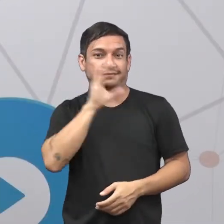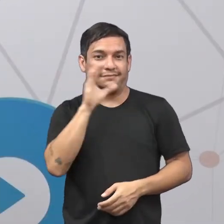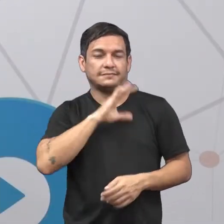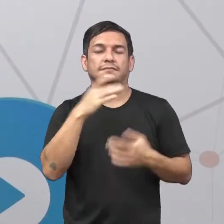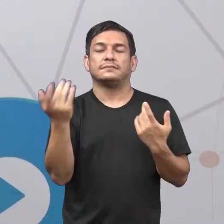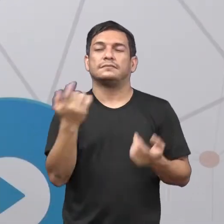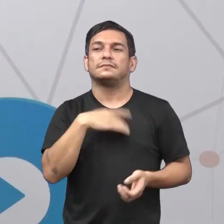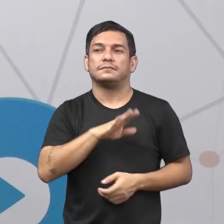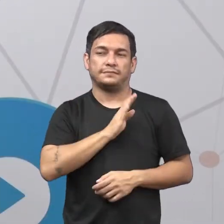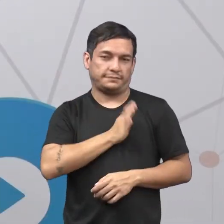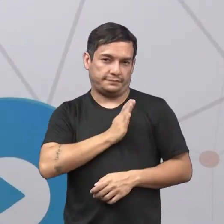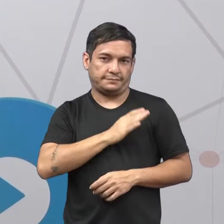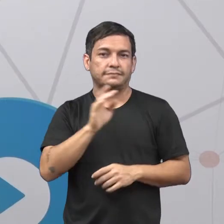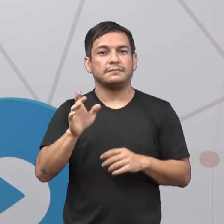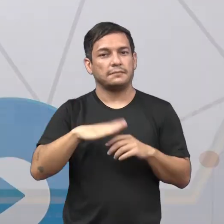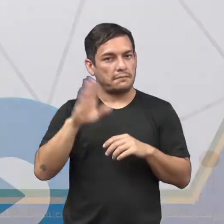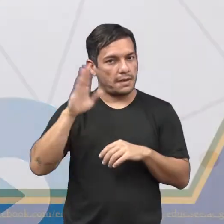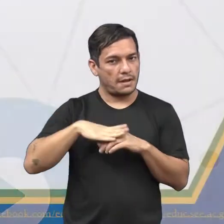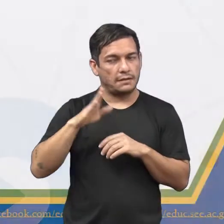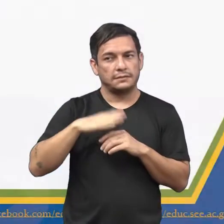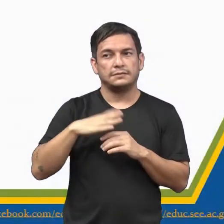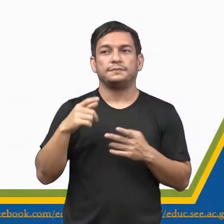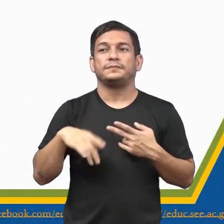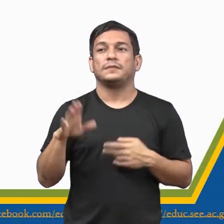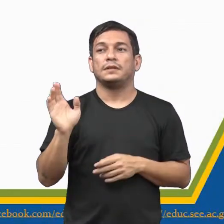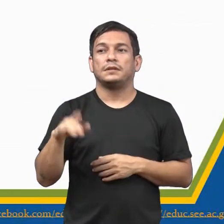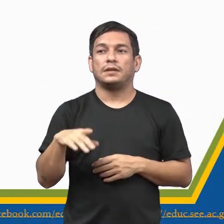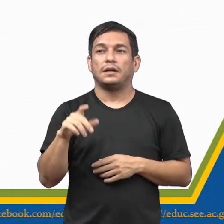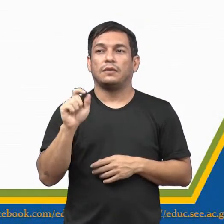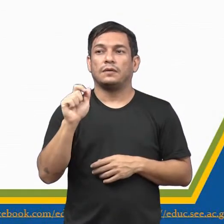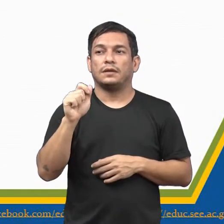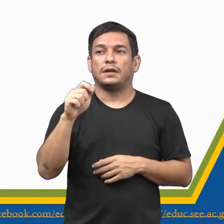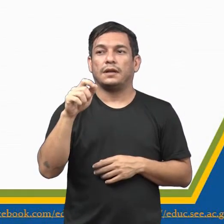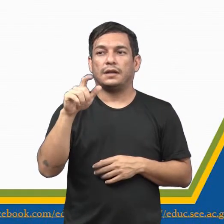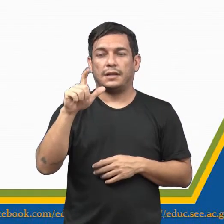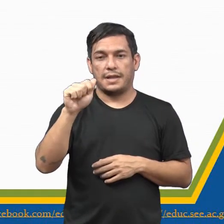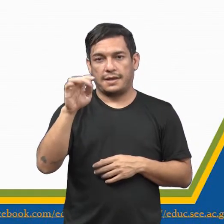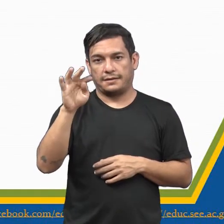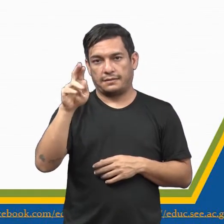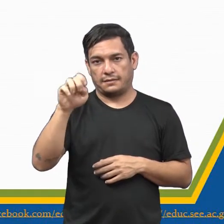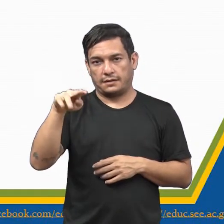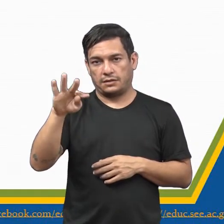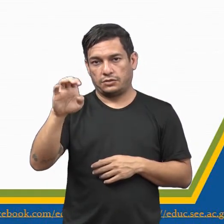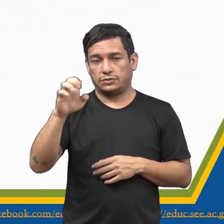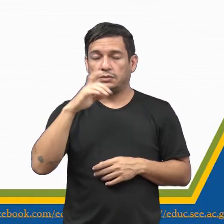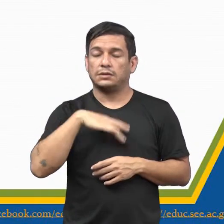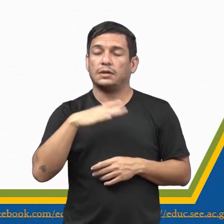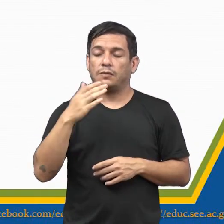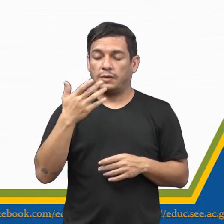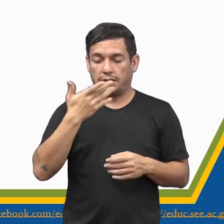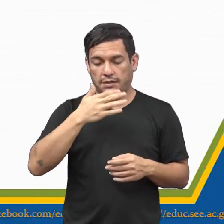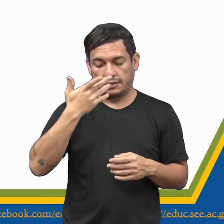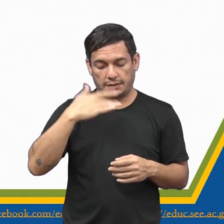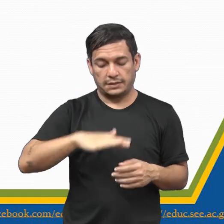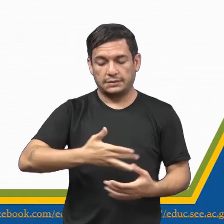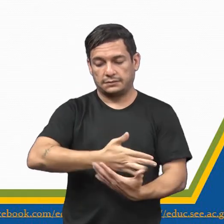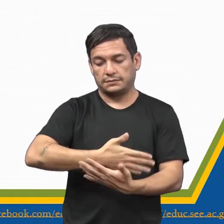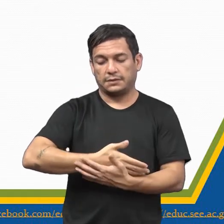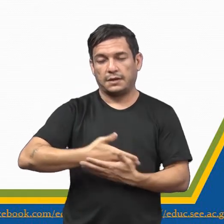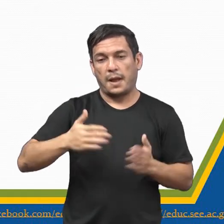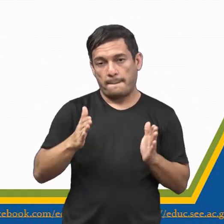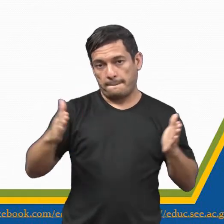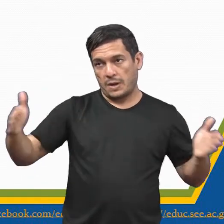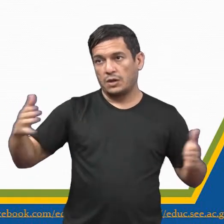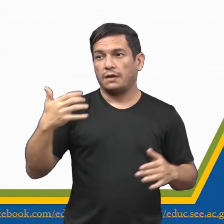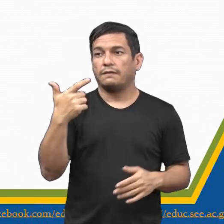frequência dele é bem mais alta. Já de um lactente, que é uma criança um pouco maior que um recém-nascido, é de 24